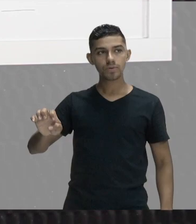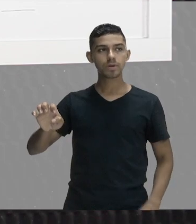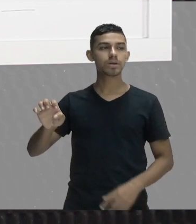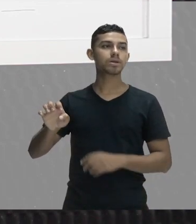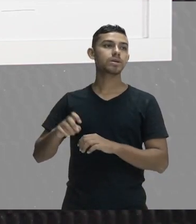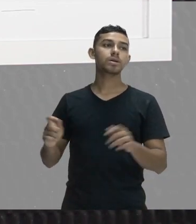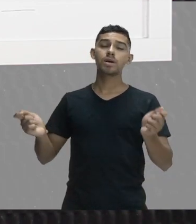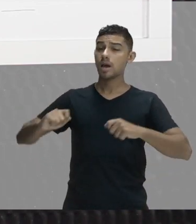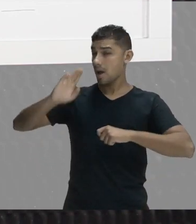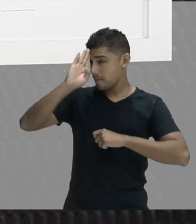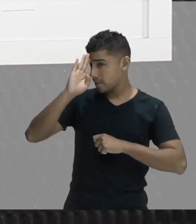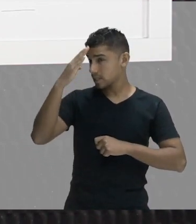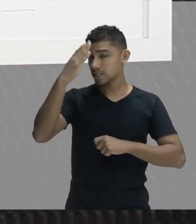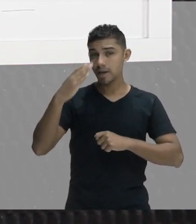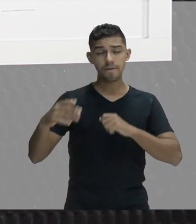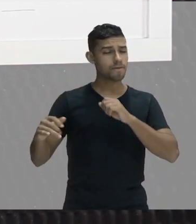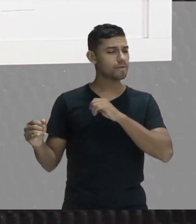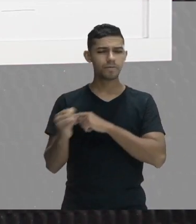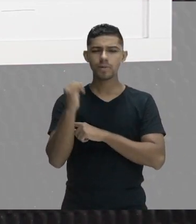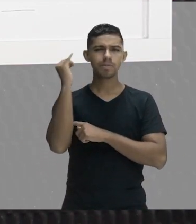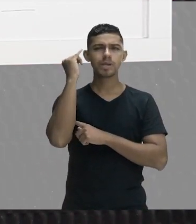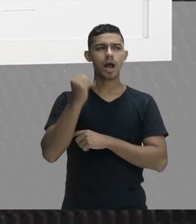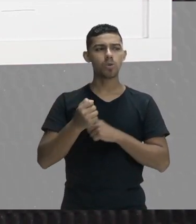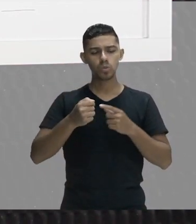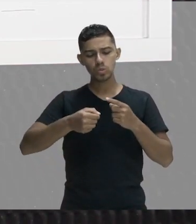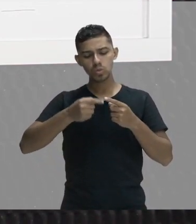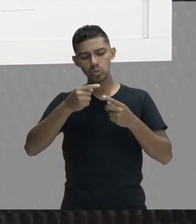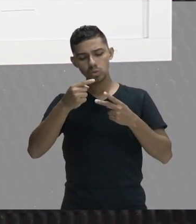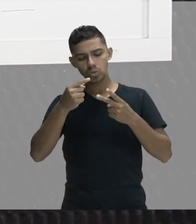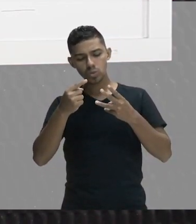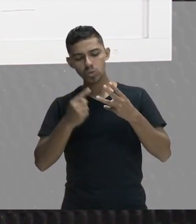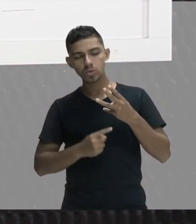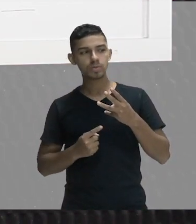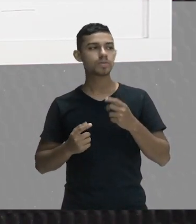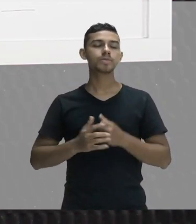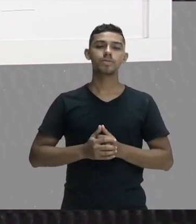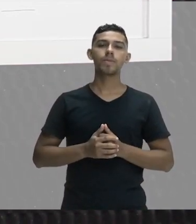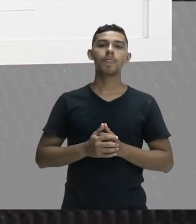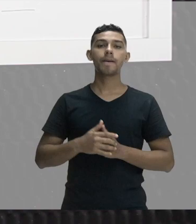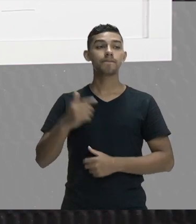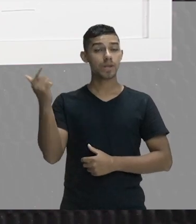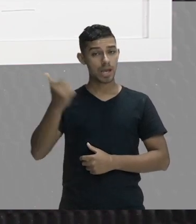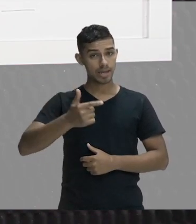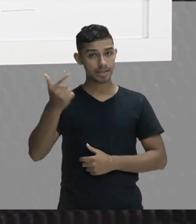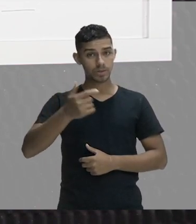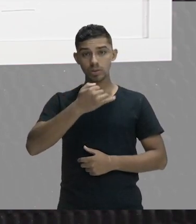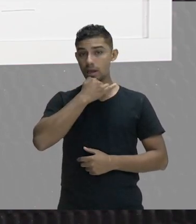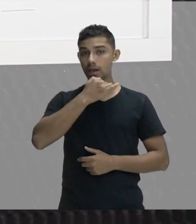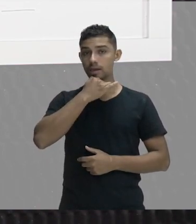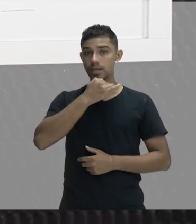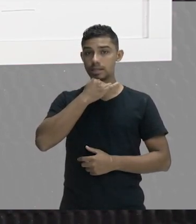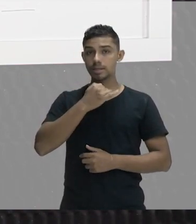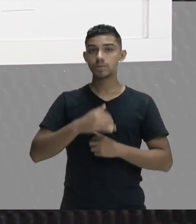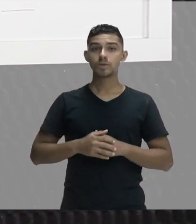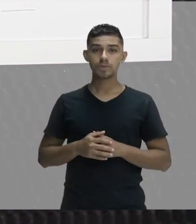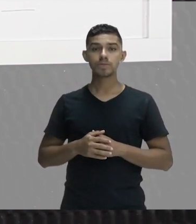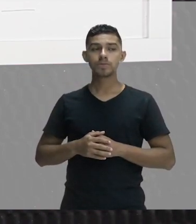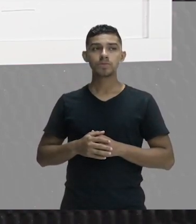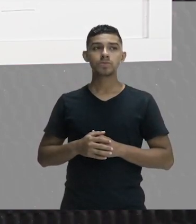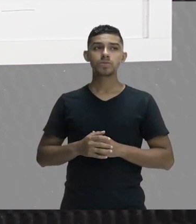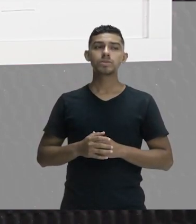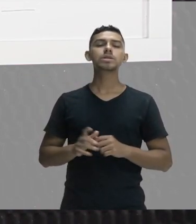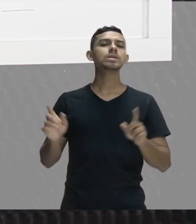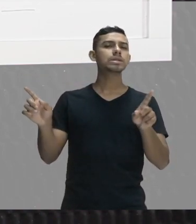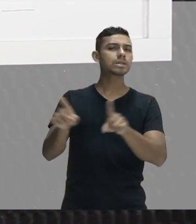princípio fundamental da contagem. Mas vamos usar isso aqui daqui a pouco. Vamos botar aqui uma segunda situação que